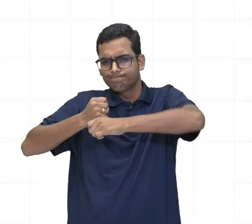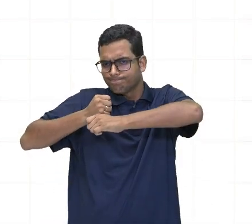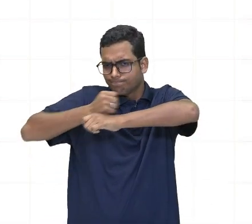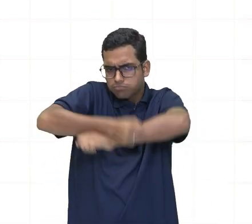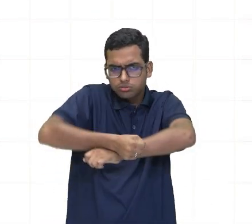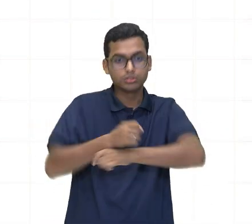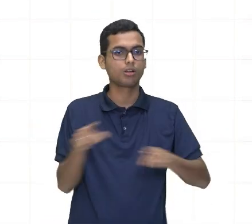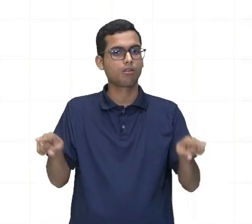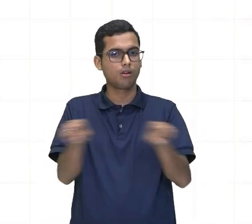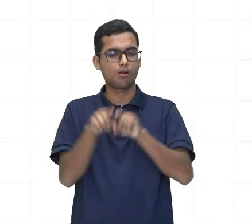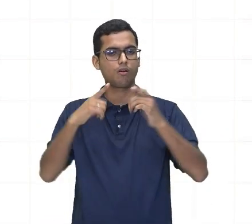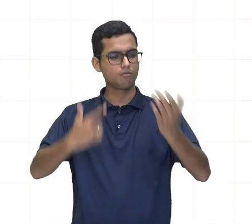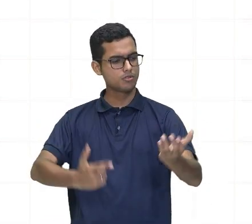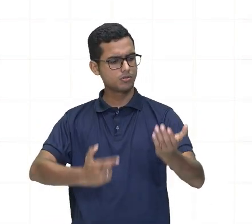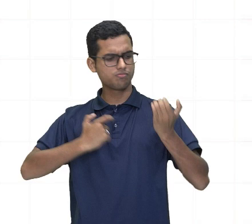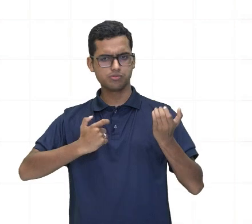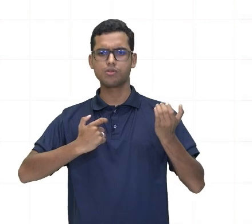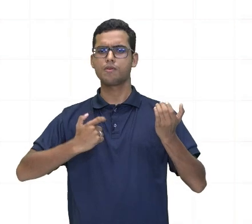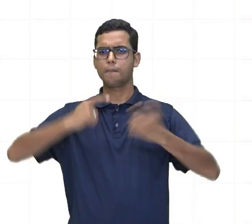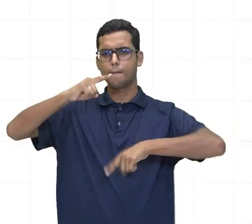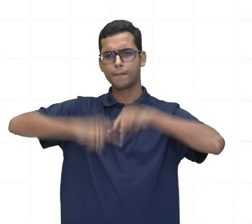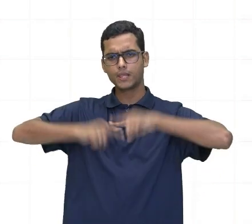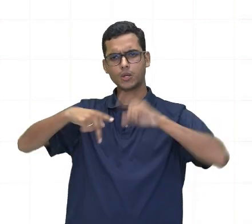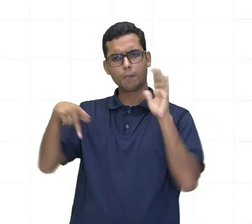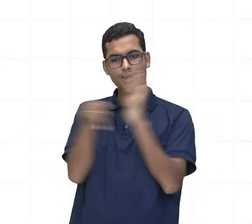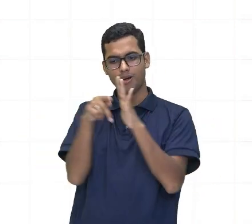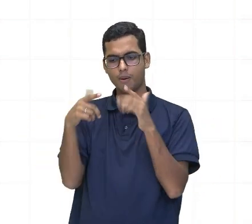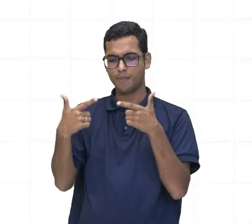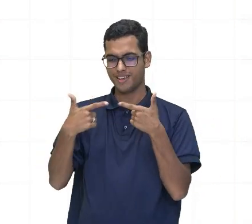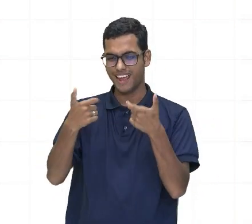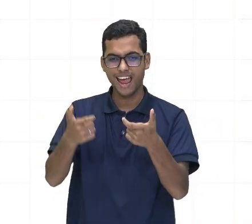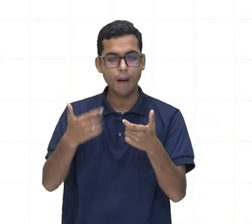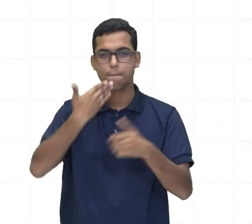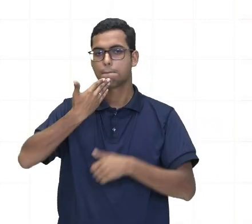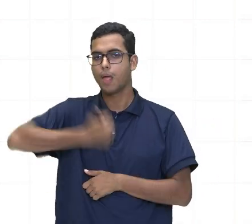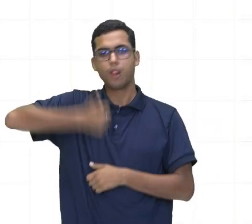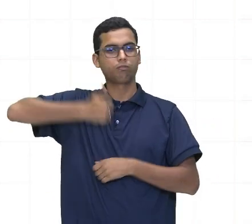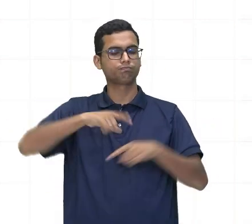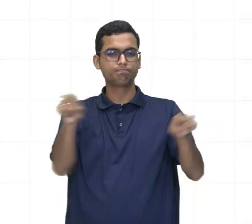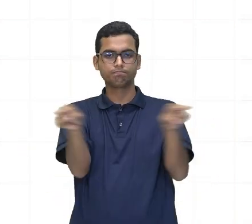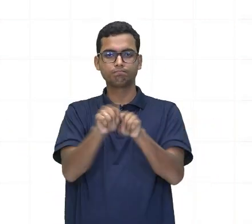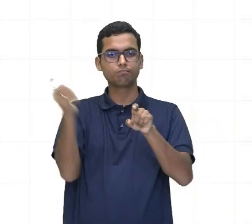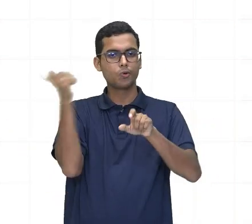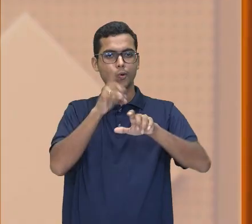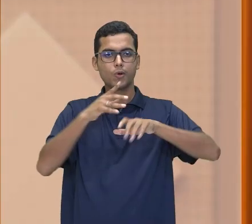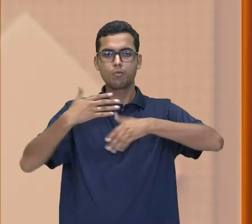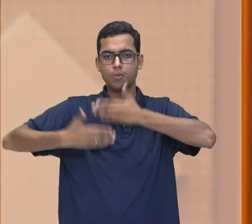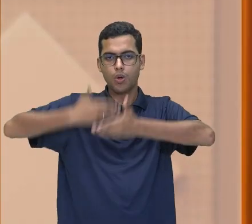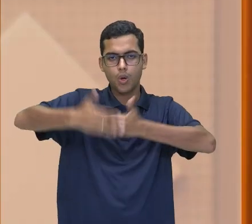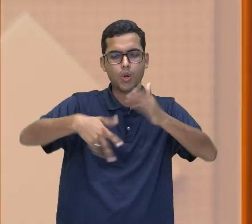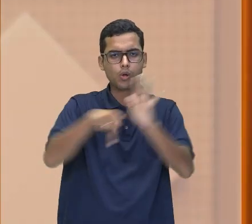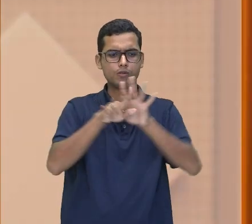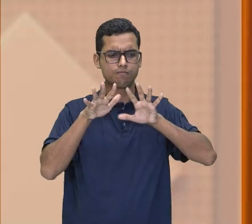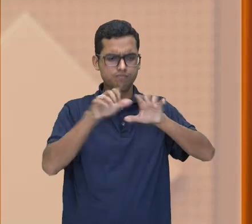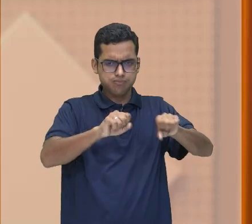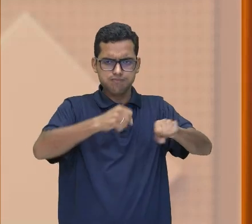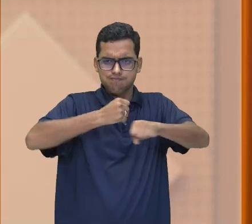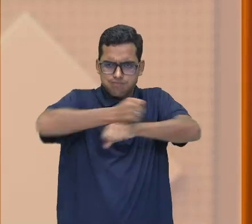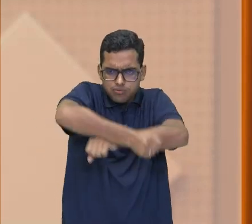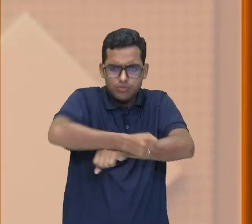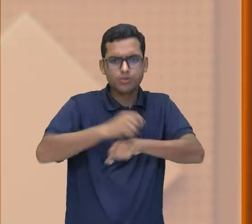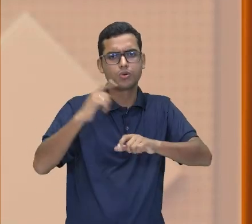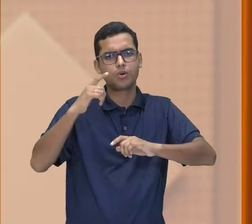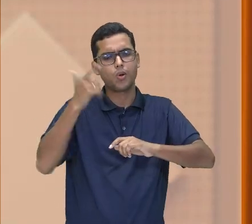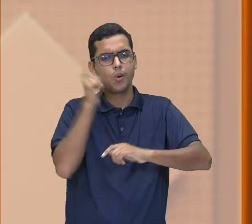possuíam armamento melhores. Claro que isso vai favorecer o processo de dominação e conquista de outros povos com um